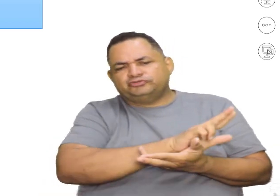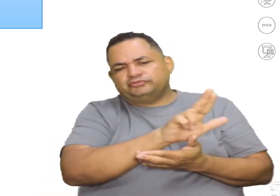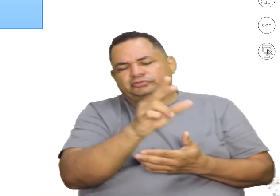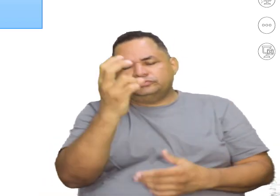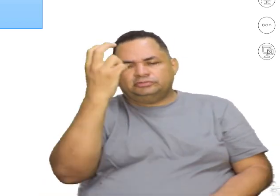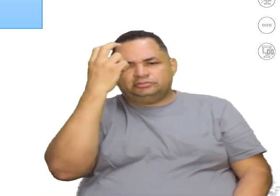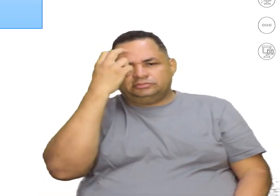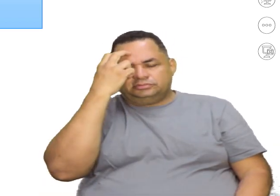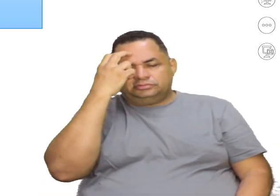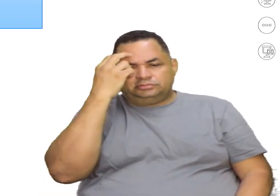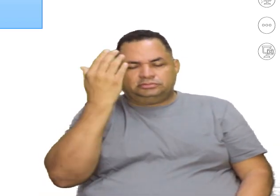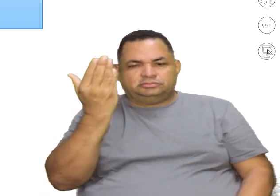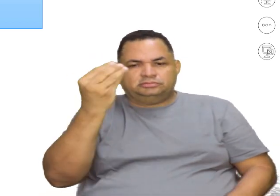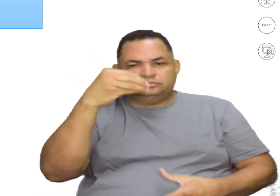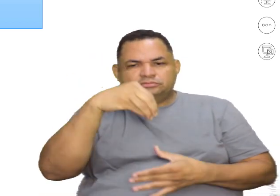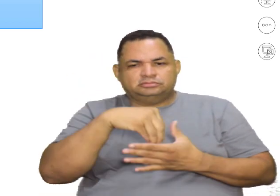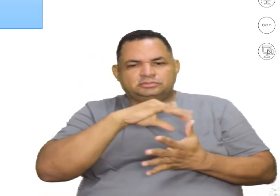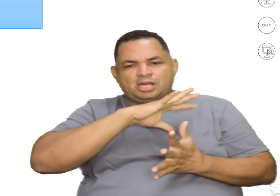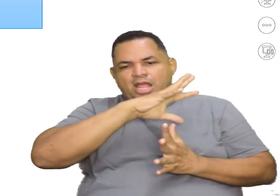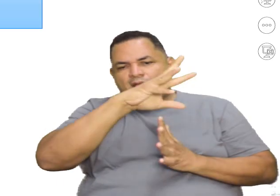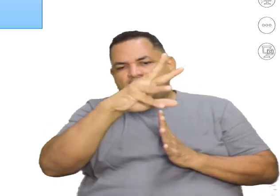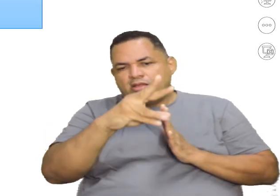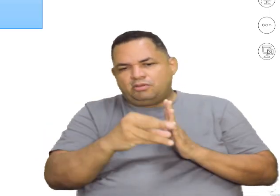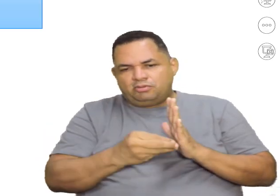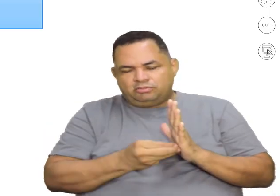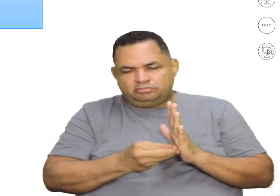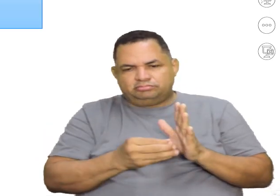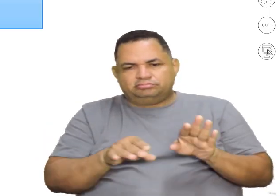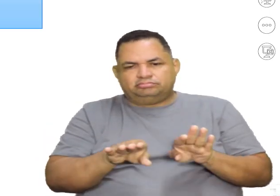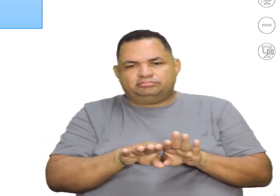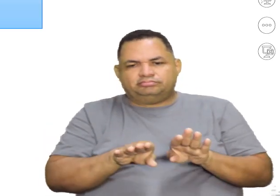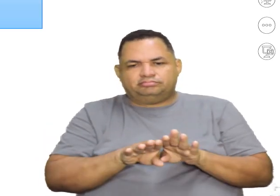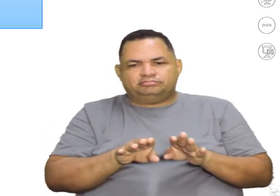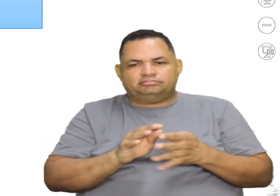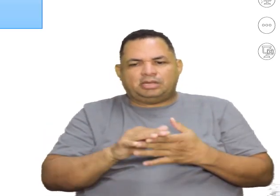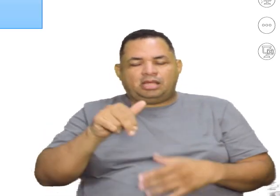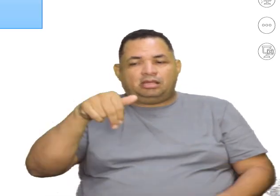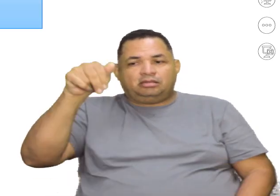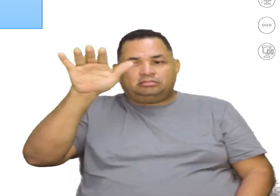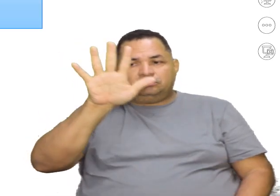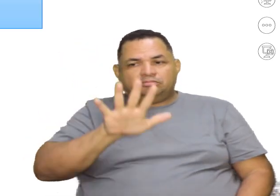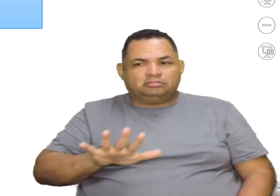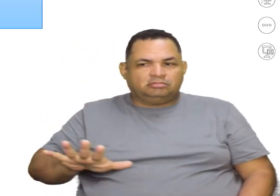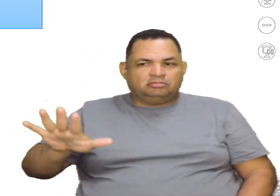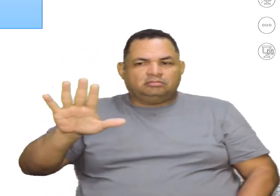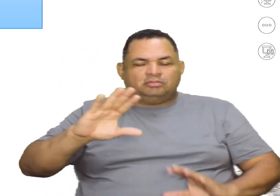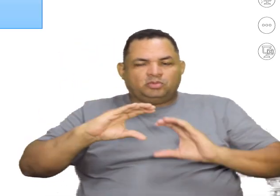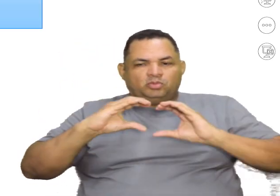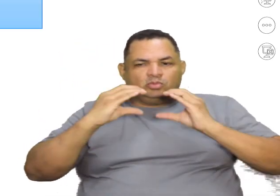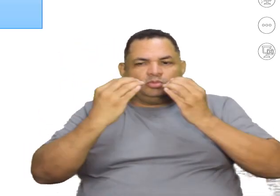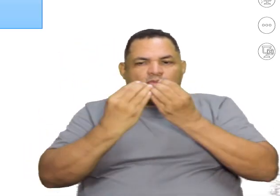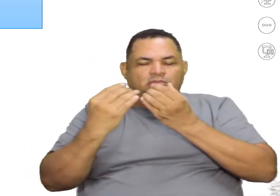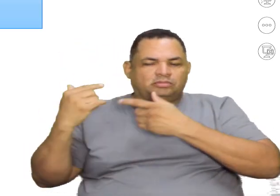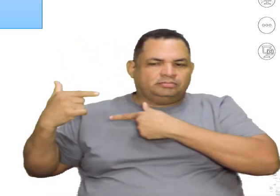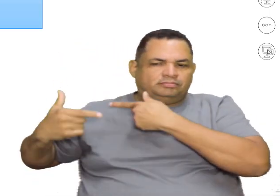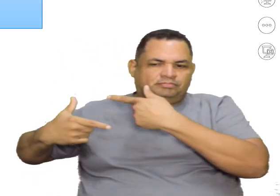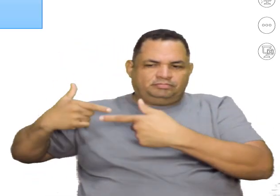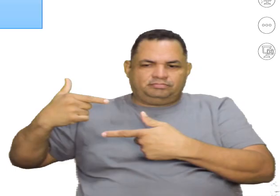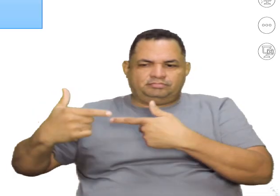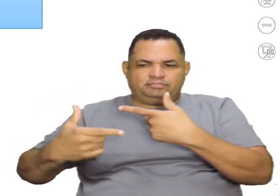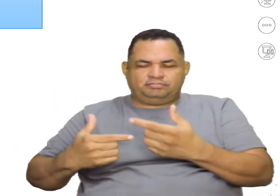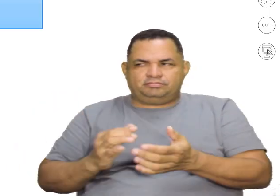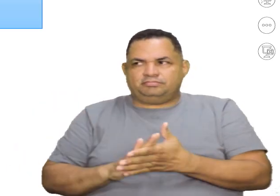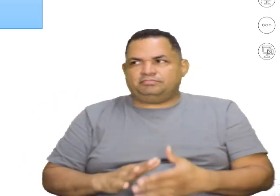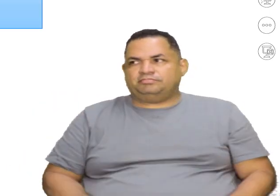cultural dentro dessa Amazônia, né? E também da região norte, com as comunidades tradicionais.